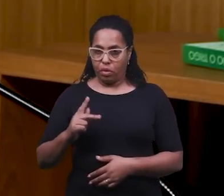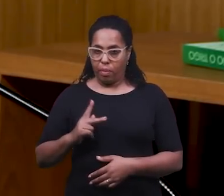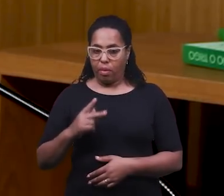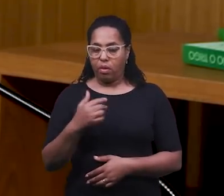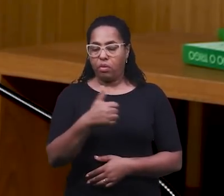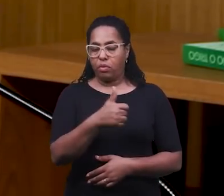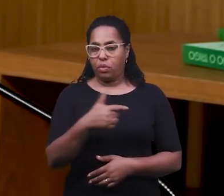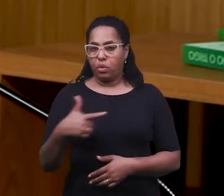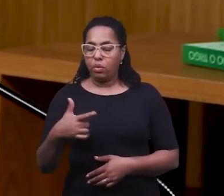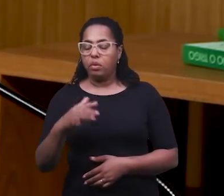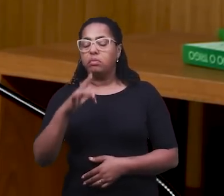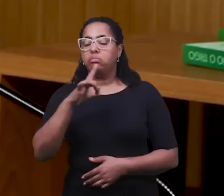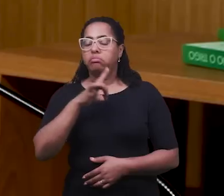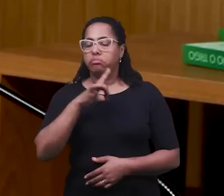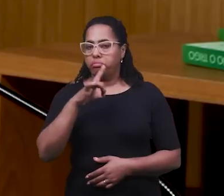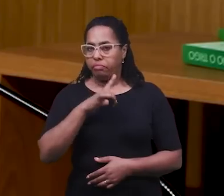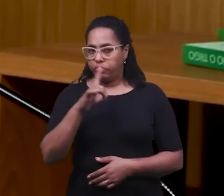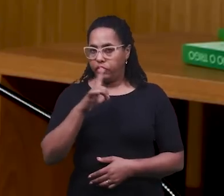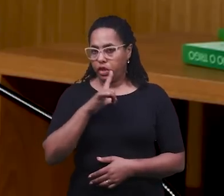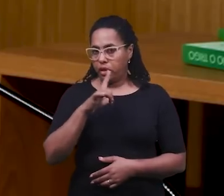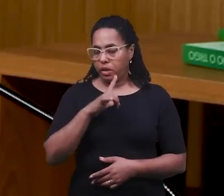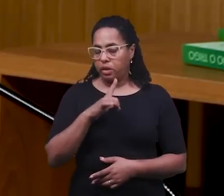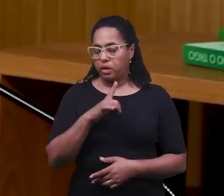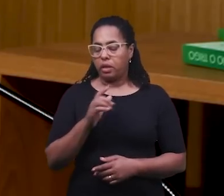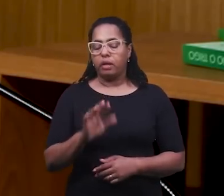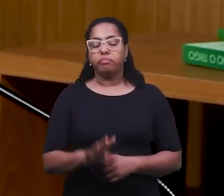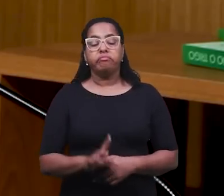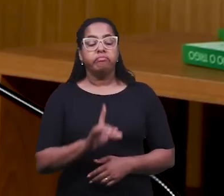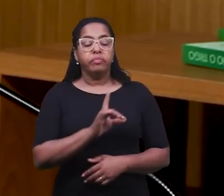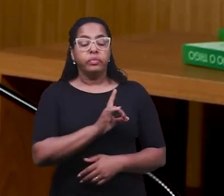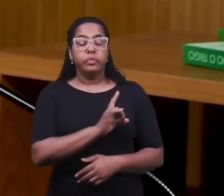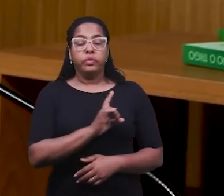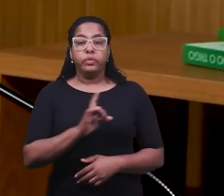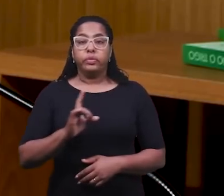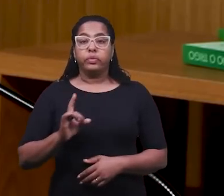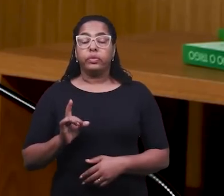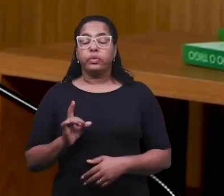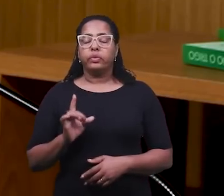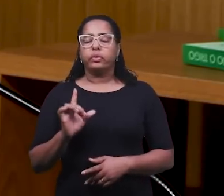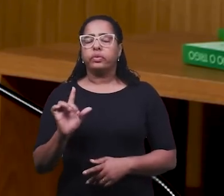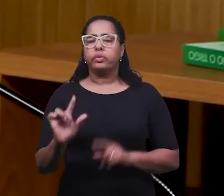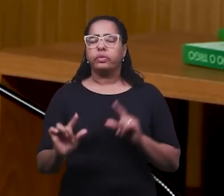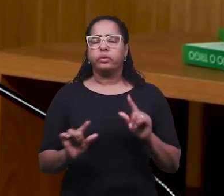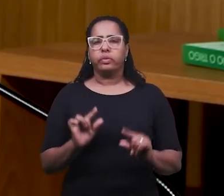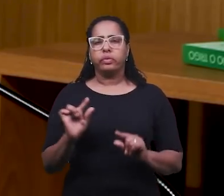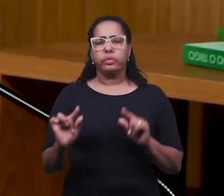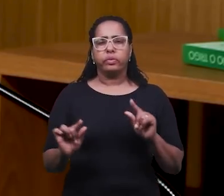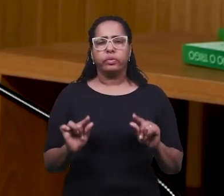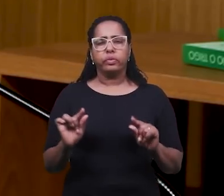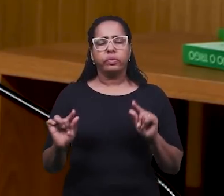isso. Então, o que era o diácono? O diácono era, então, uma